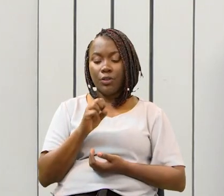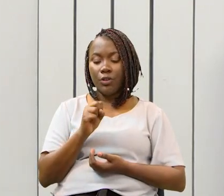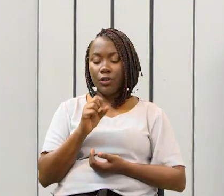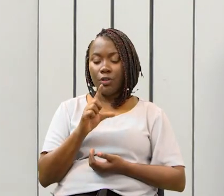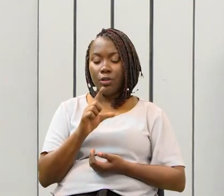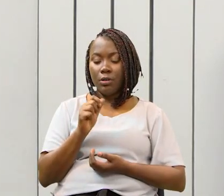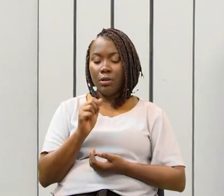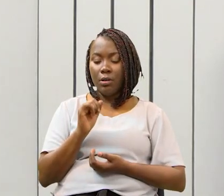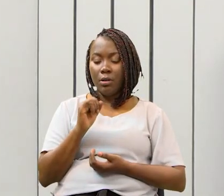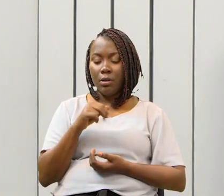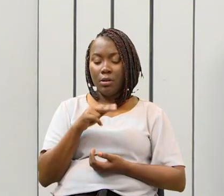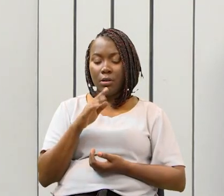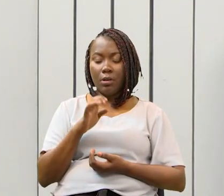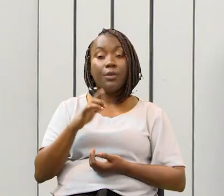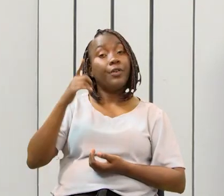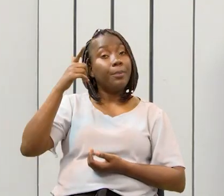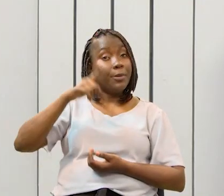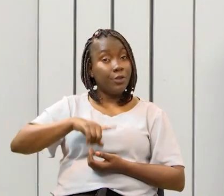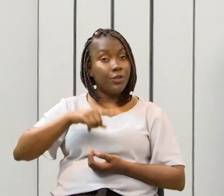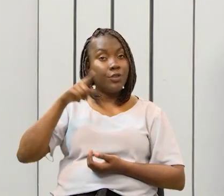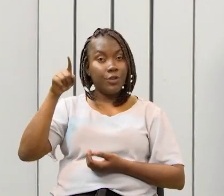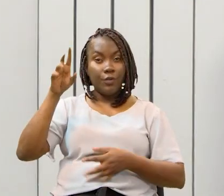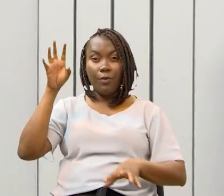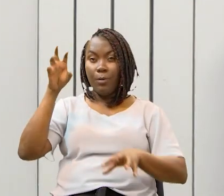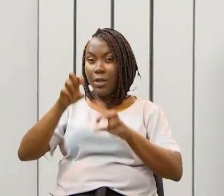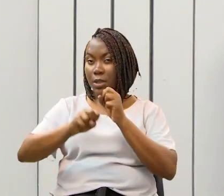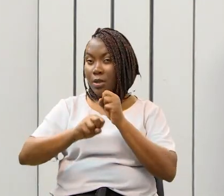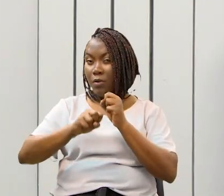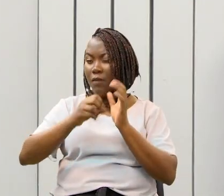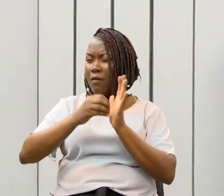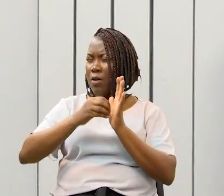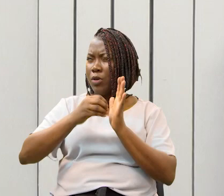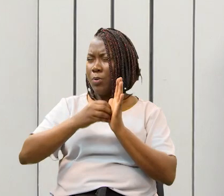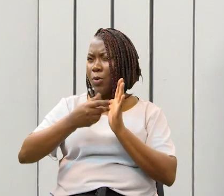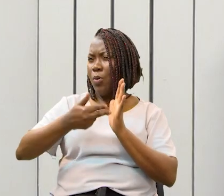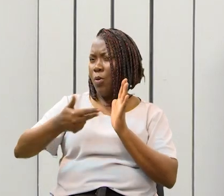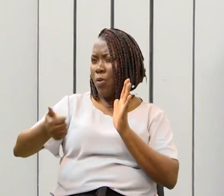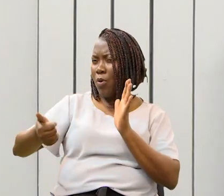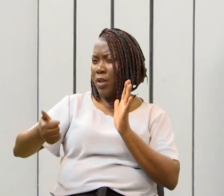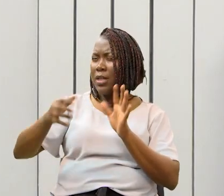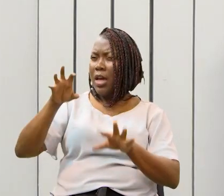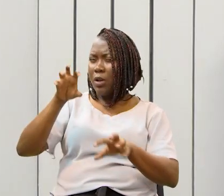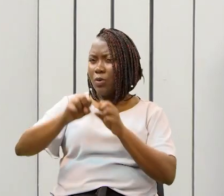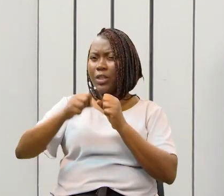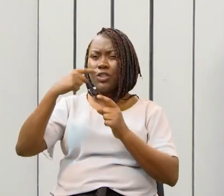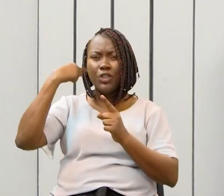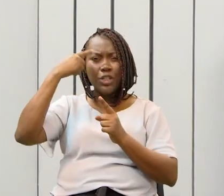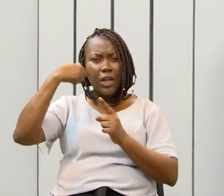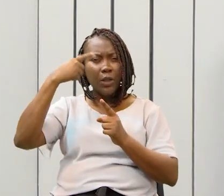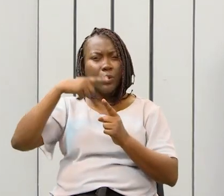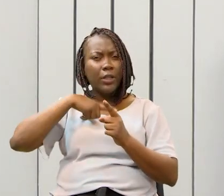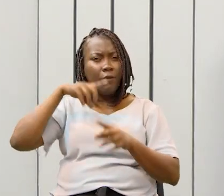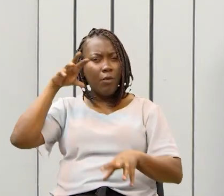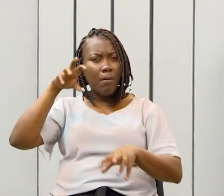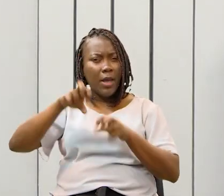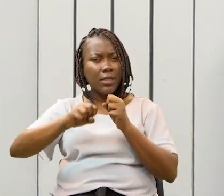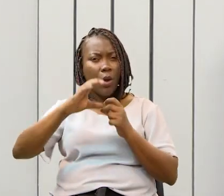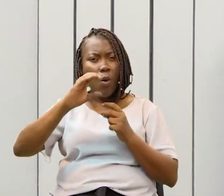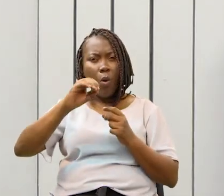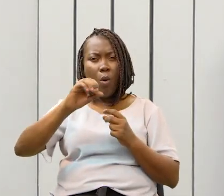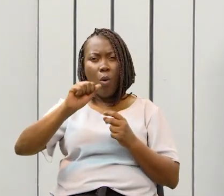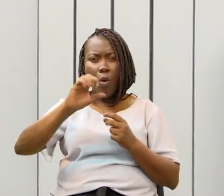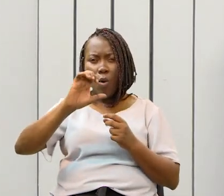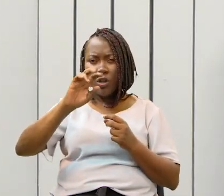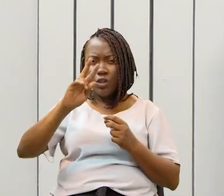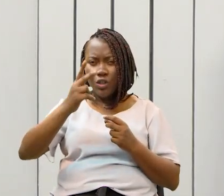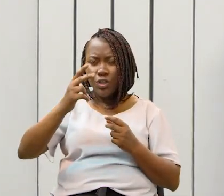Gislaine Antônio, eu vou repetir aqui a sua formação, eu acho que ainda está faltando alguma coisa, né? Graduada em Direito, tem formação